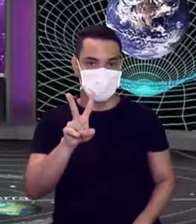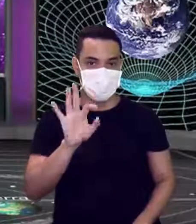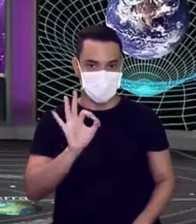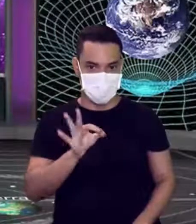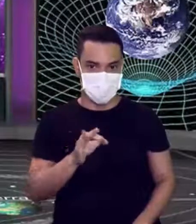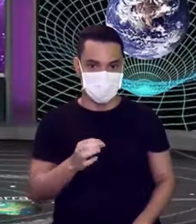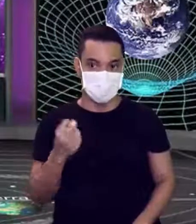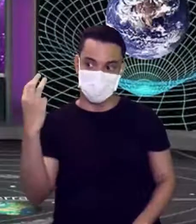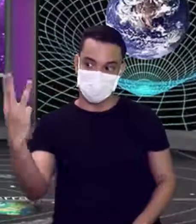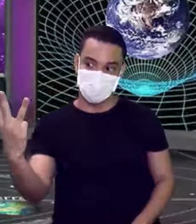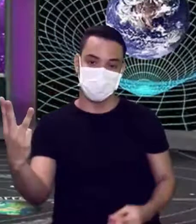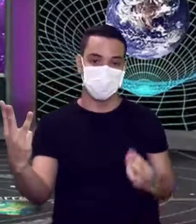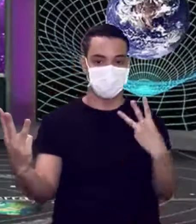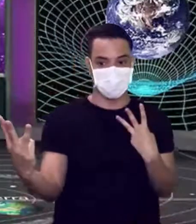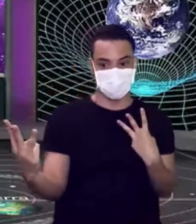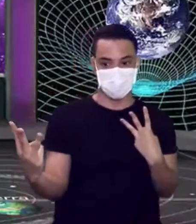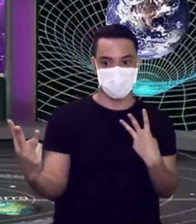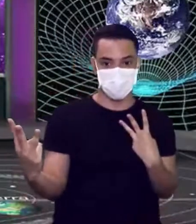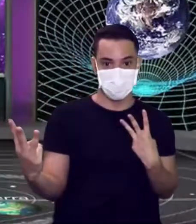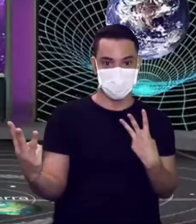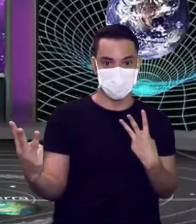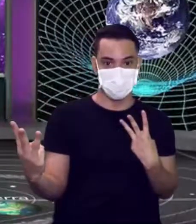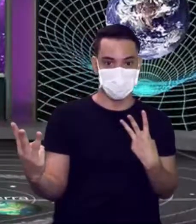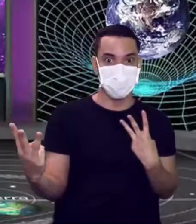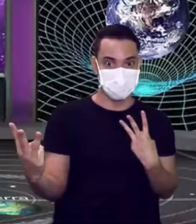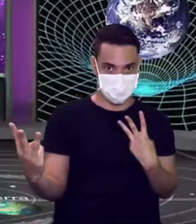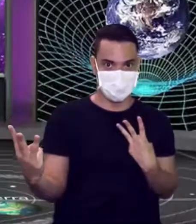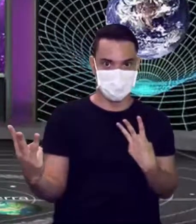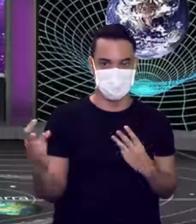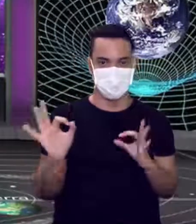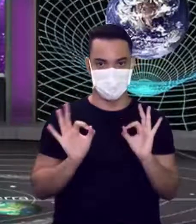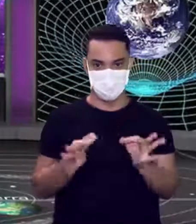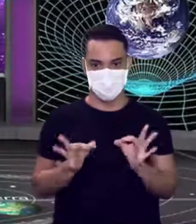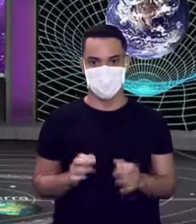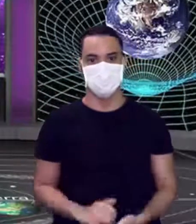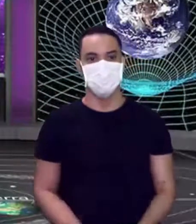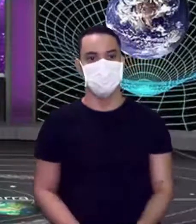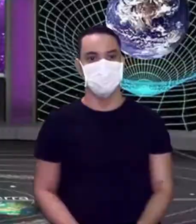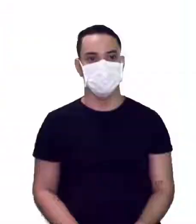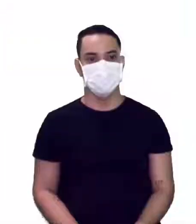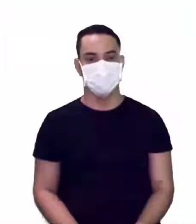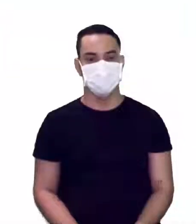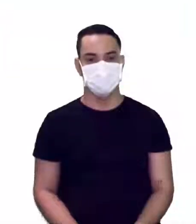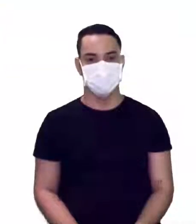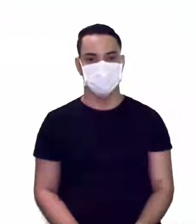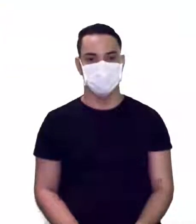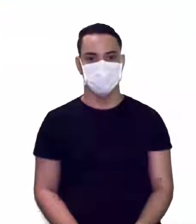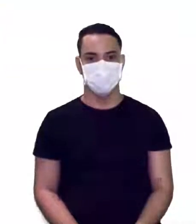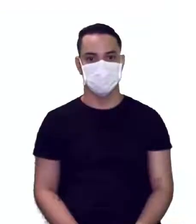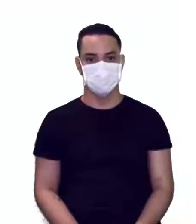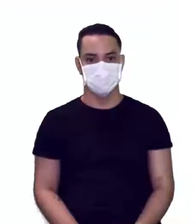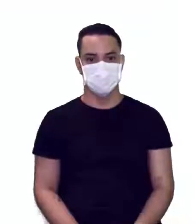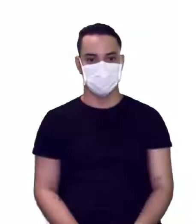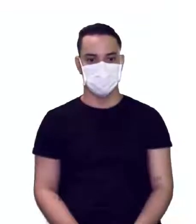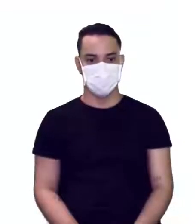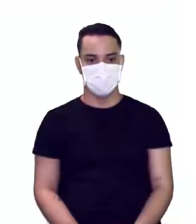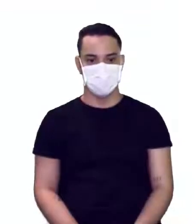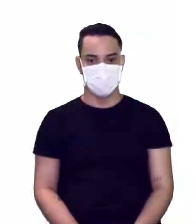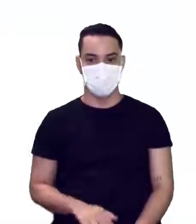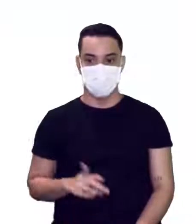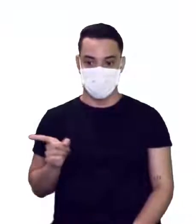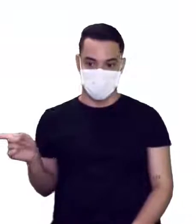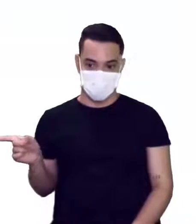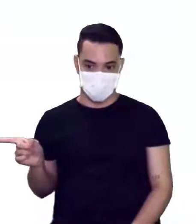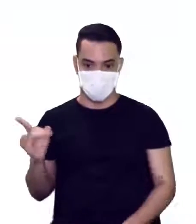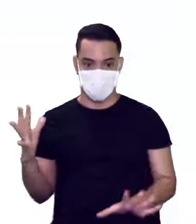esferas. Cada uma vai sair com quanto? Com 3Q, tá bom? Então, vamos lá, olha só. Então, ali, ó,